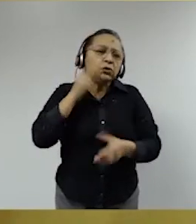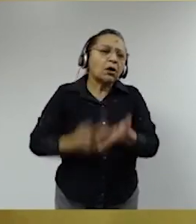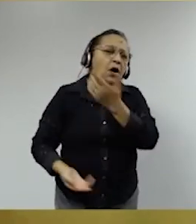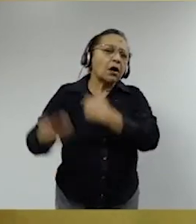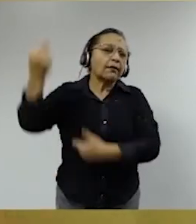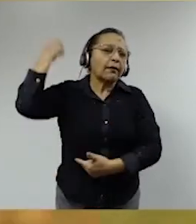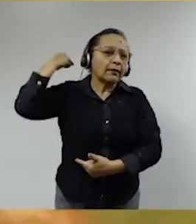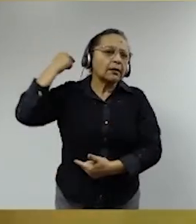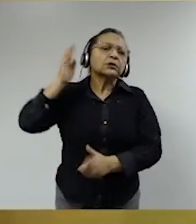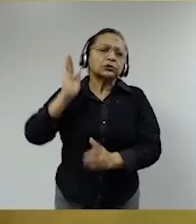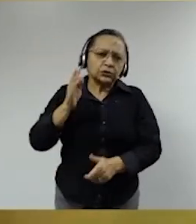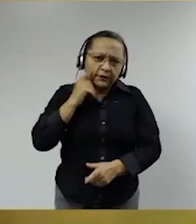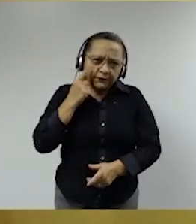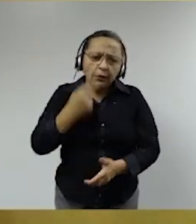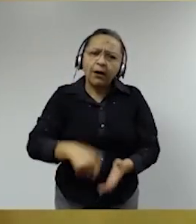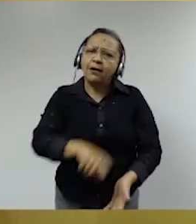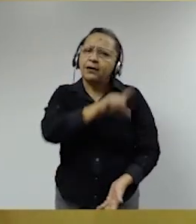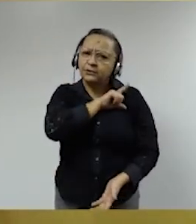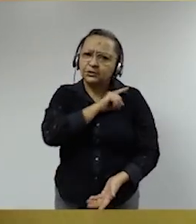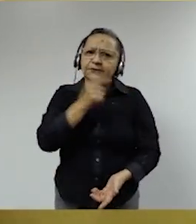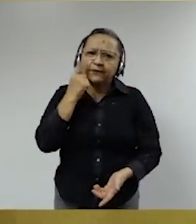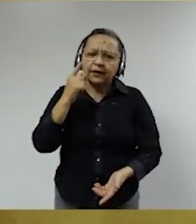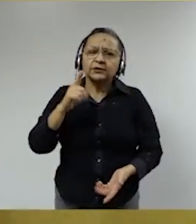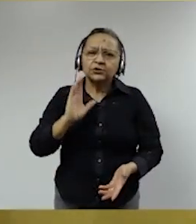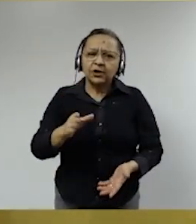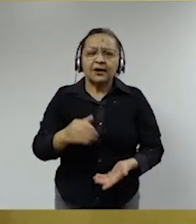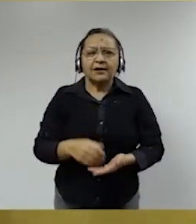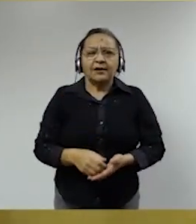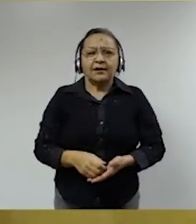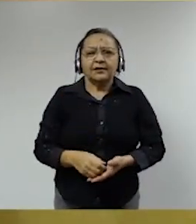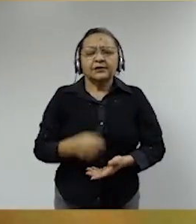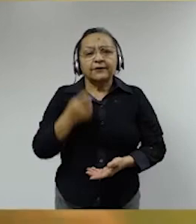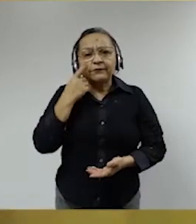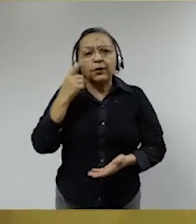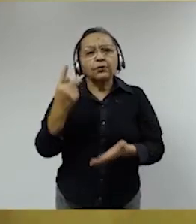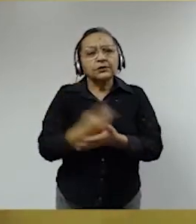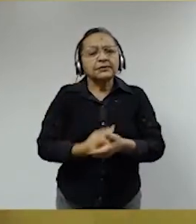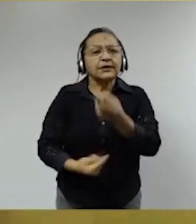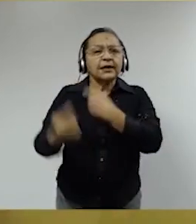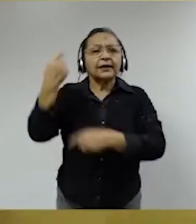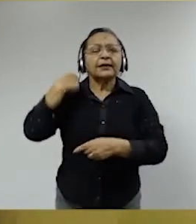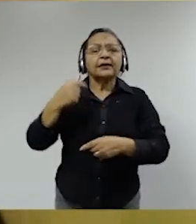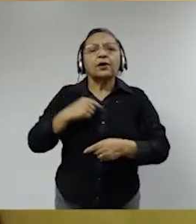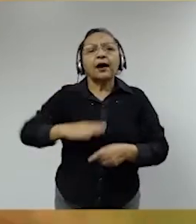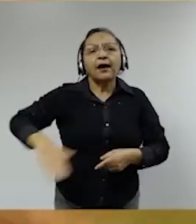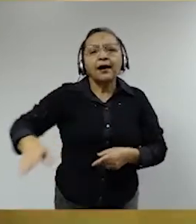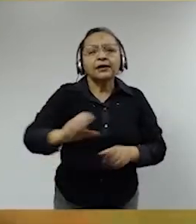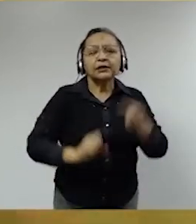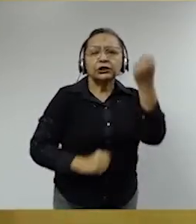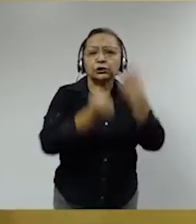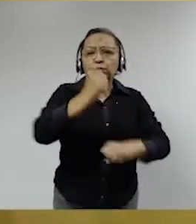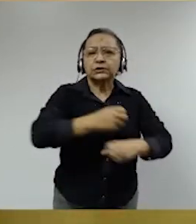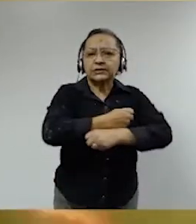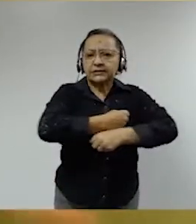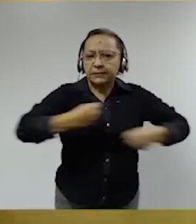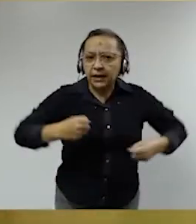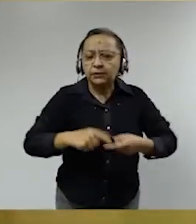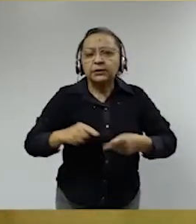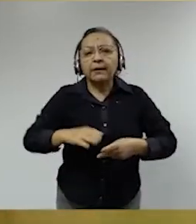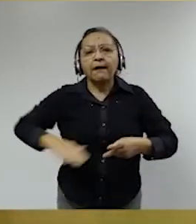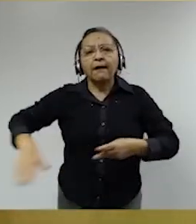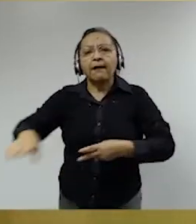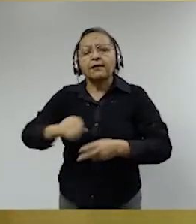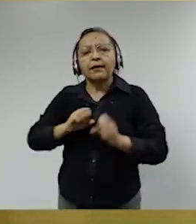gente já viu isso acontecer em outros mercados, mercados tradicionais, a gente viu isso acontecer no mercado de cimento, a gente viu isso acontecer em mercado